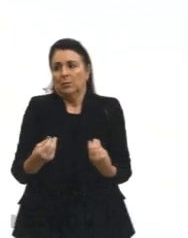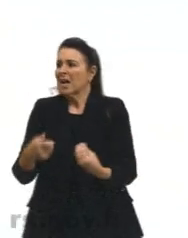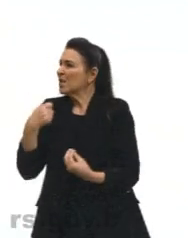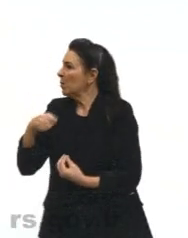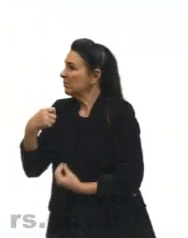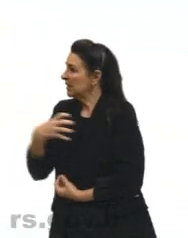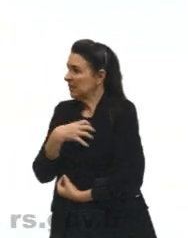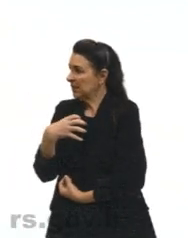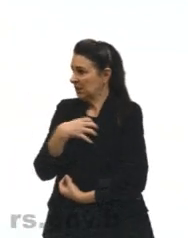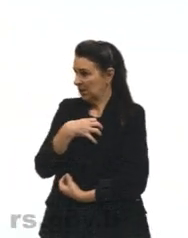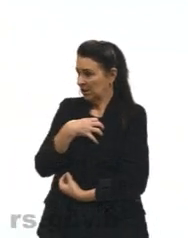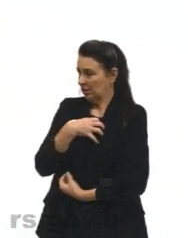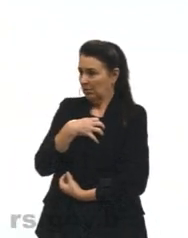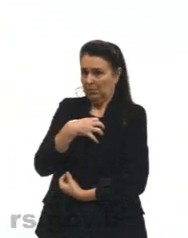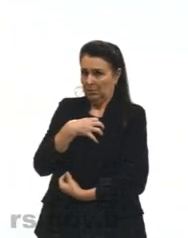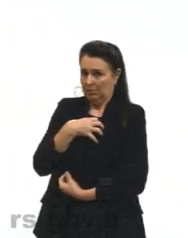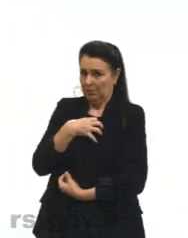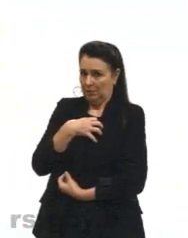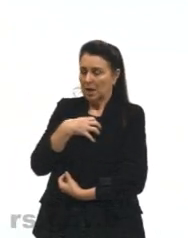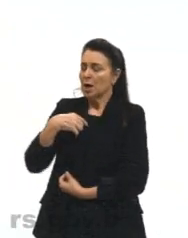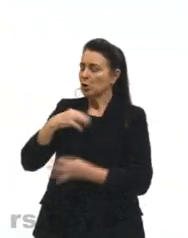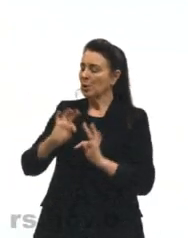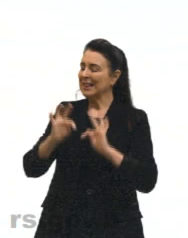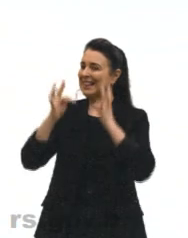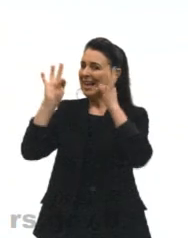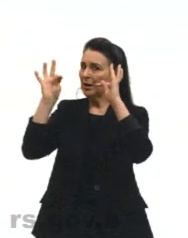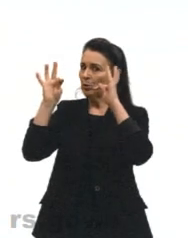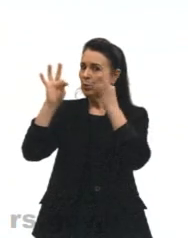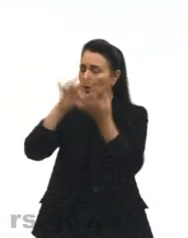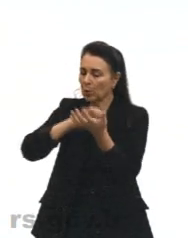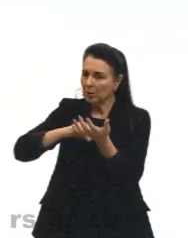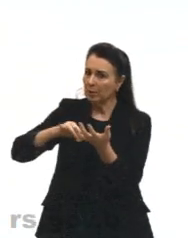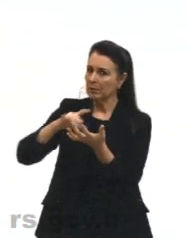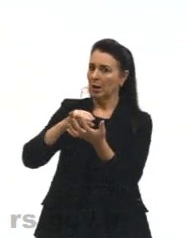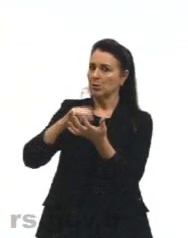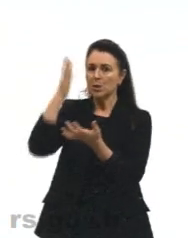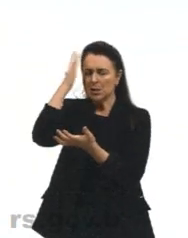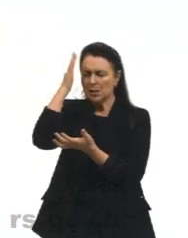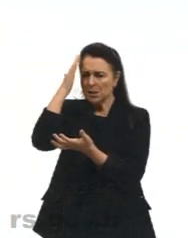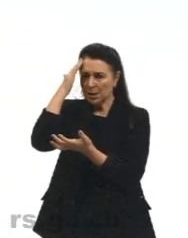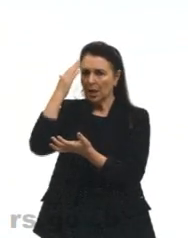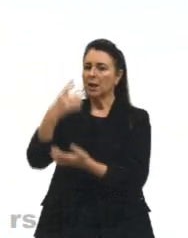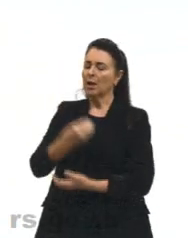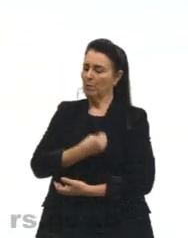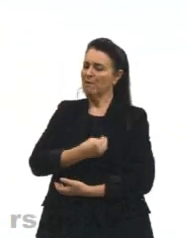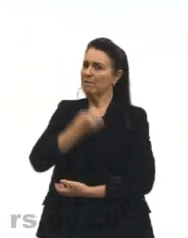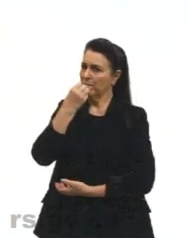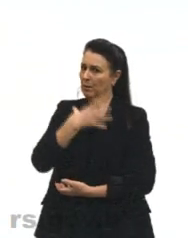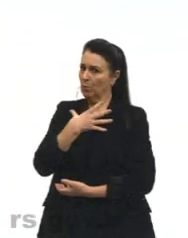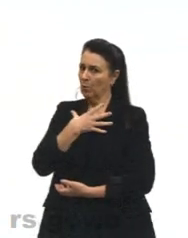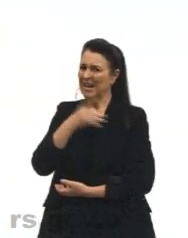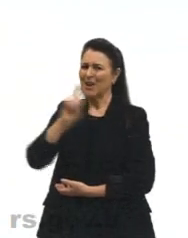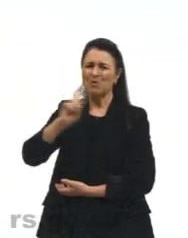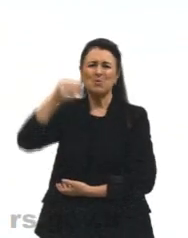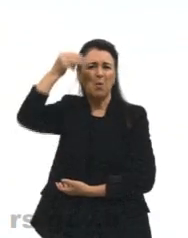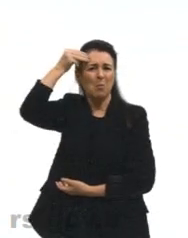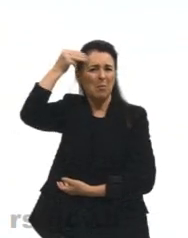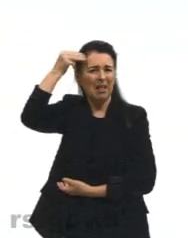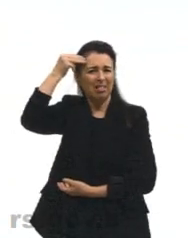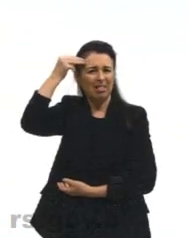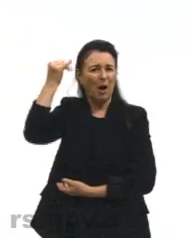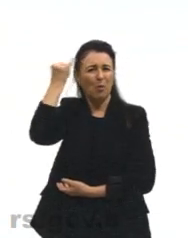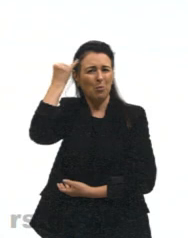precisa sentir sou técnico em contabilidade estou muito bem de vida não sou um débil mental